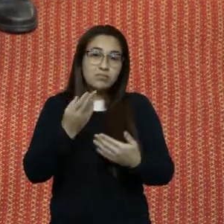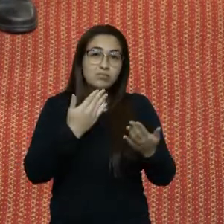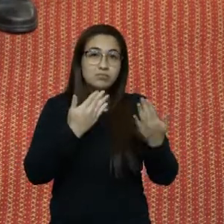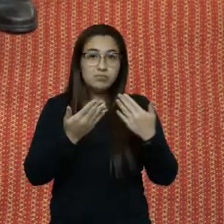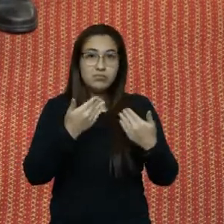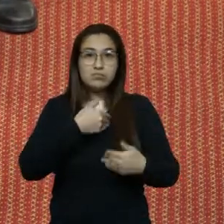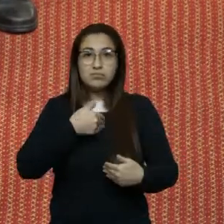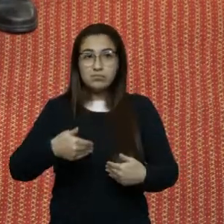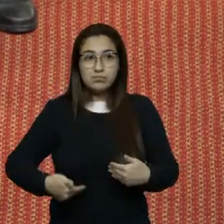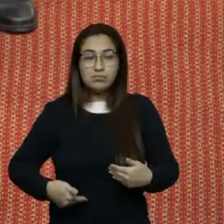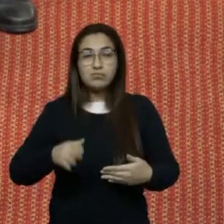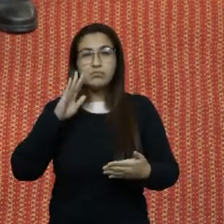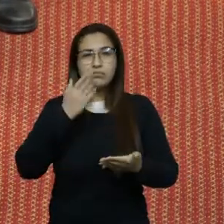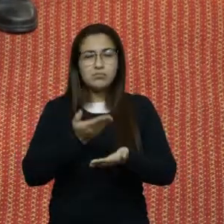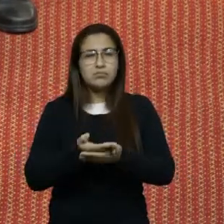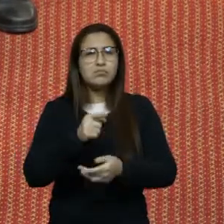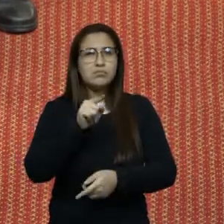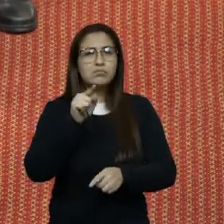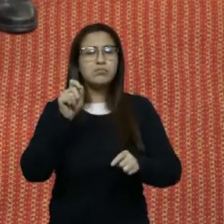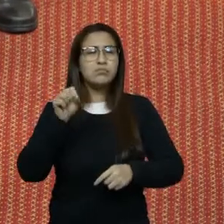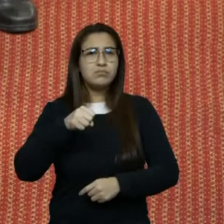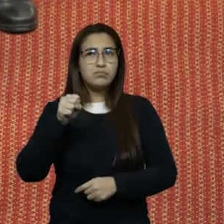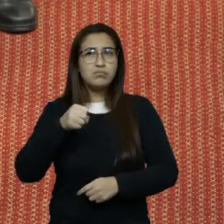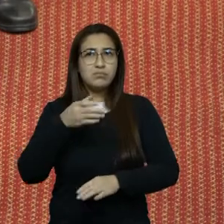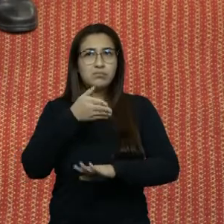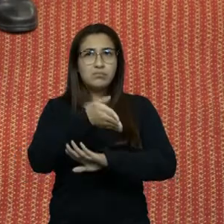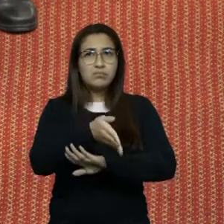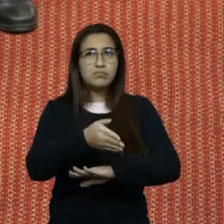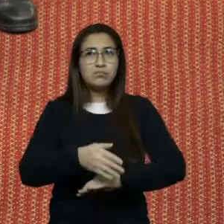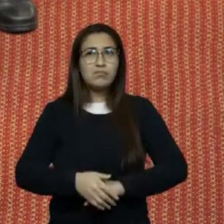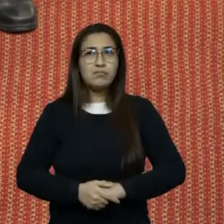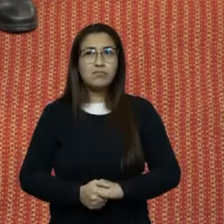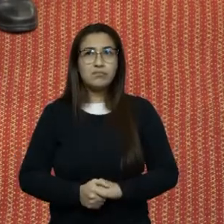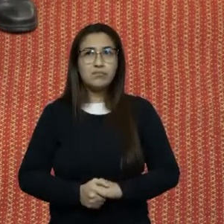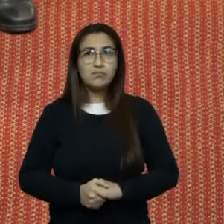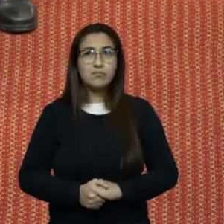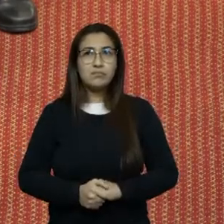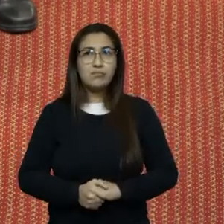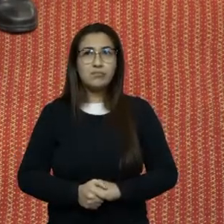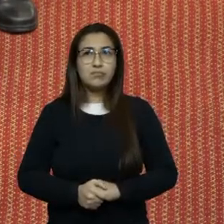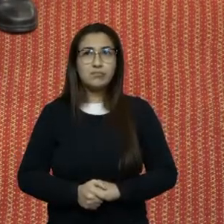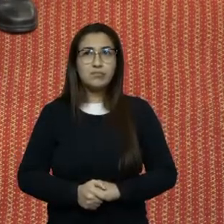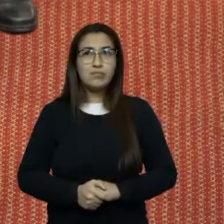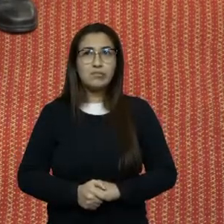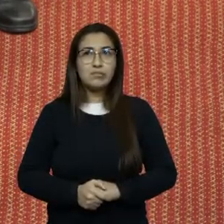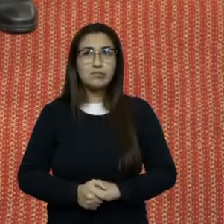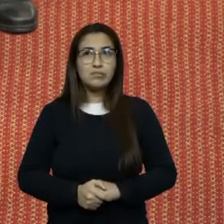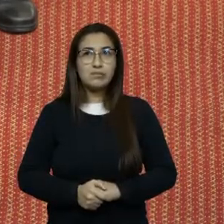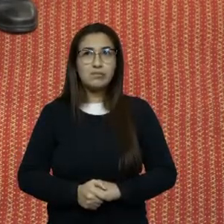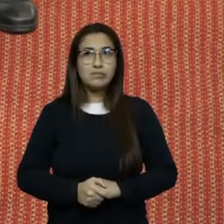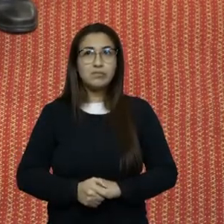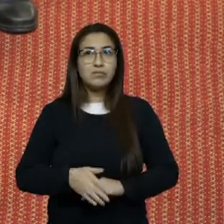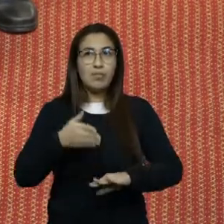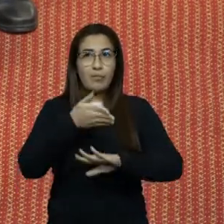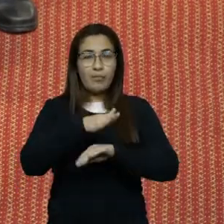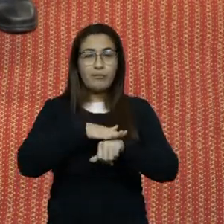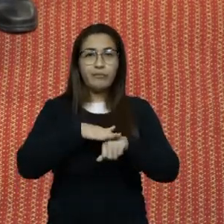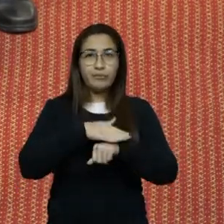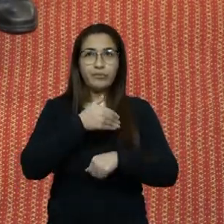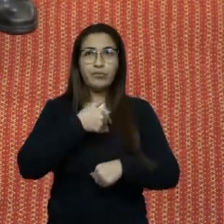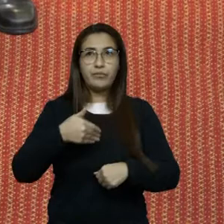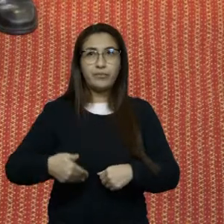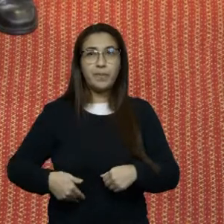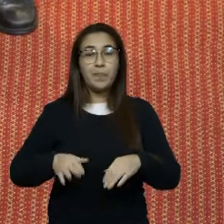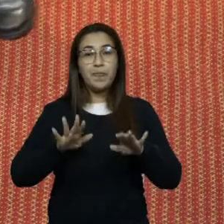eu acredito aqui que eles foram lá sim e conversar com o governo mas 30 segundos conversaram com o governo então